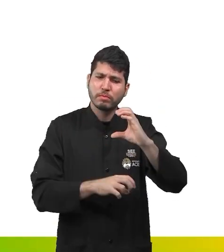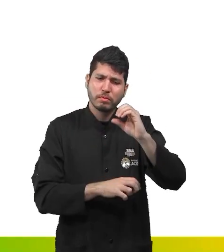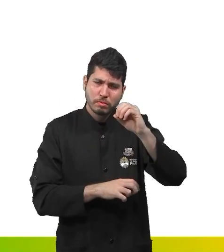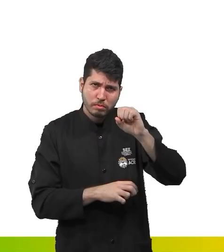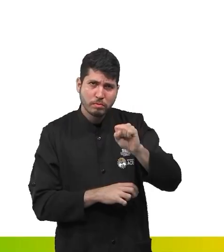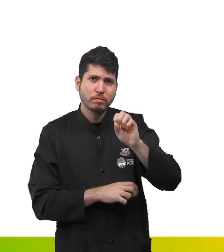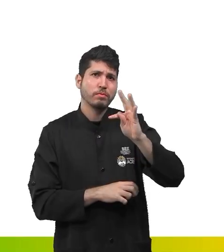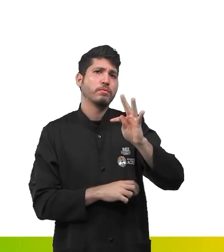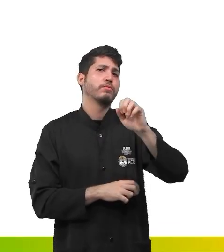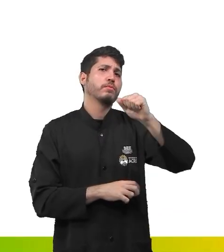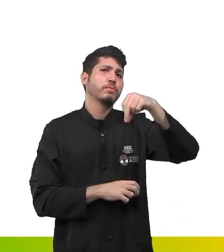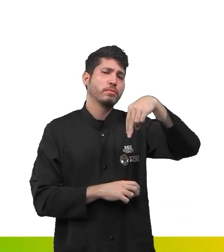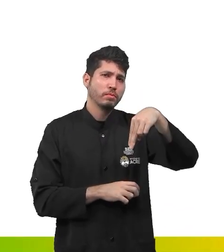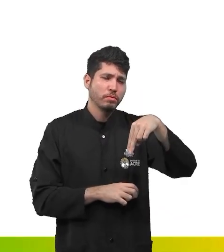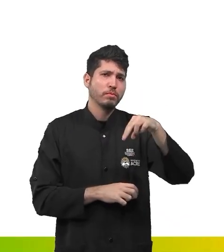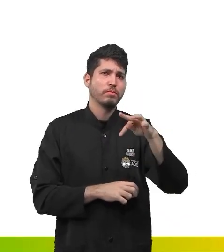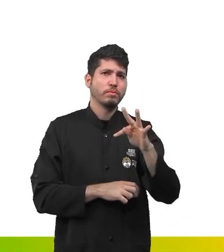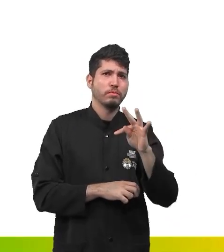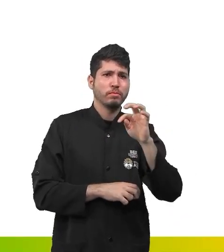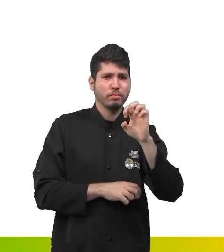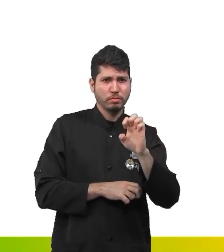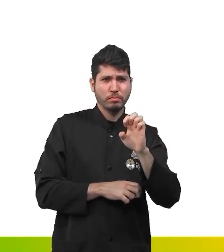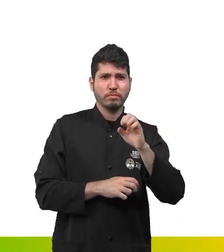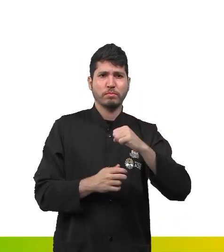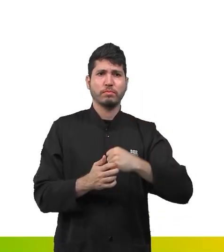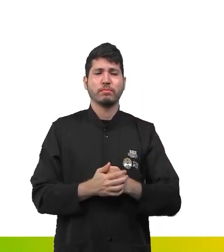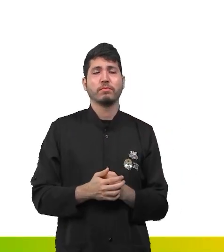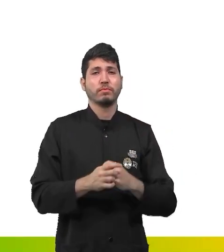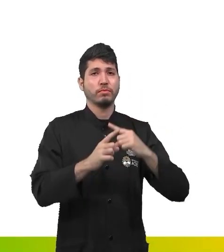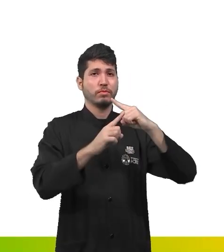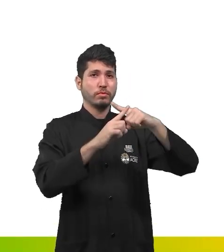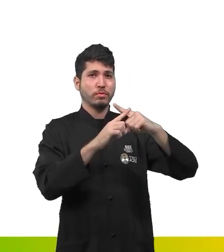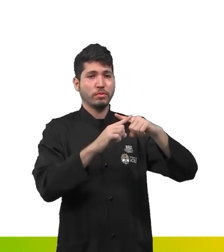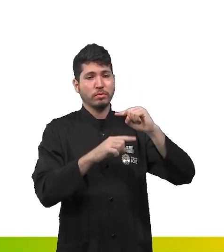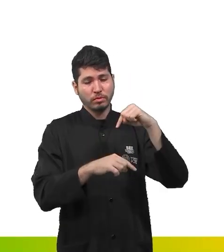está multiplicando, vai passar dividindo.